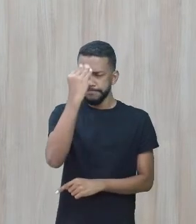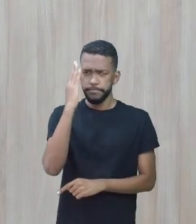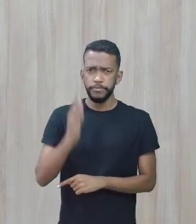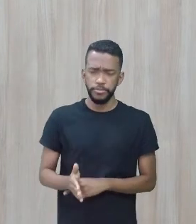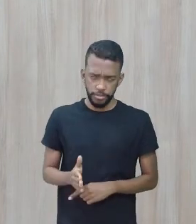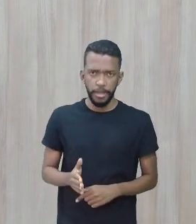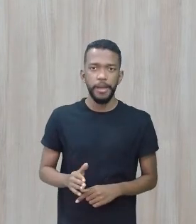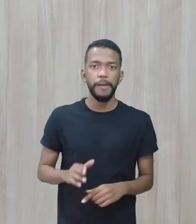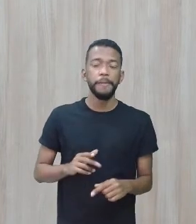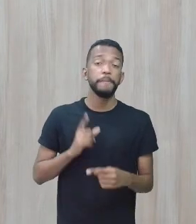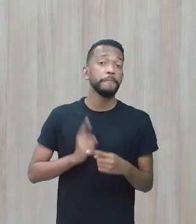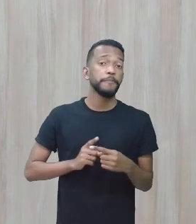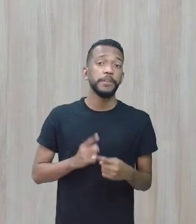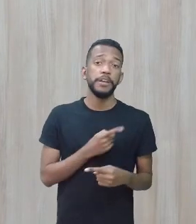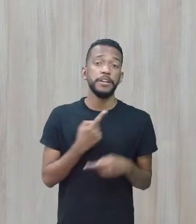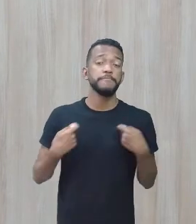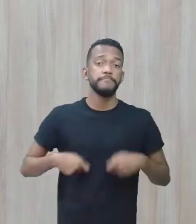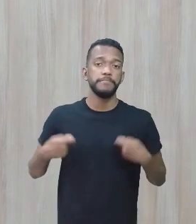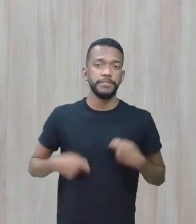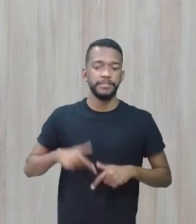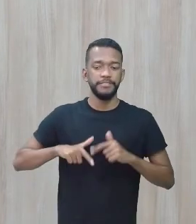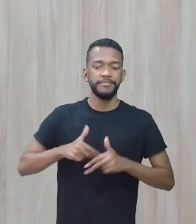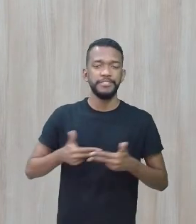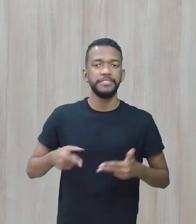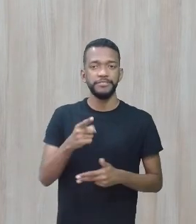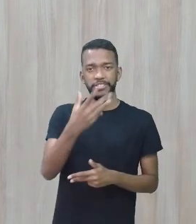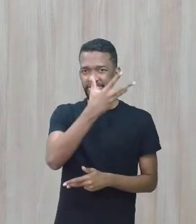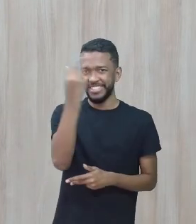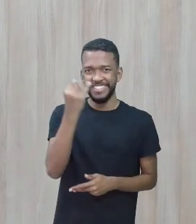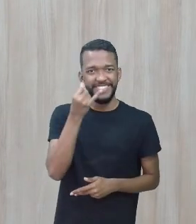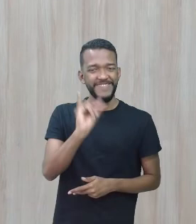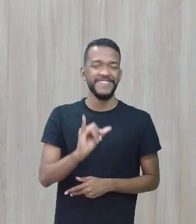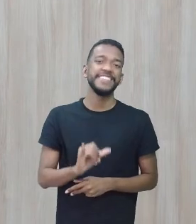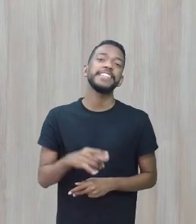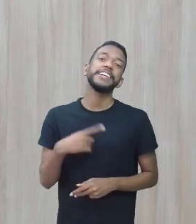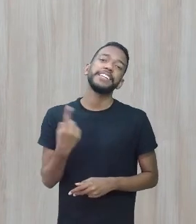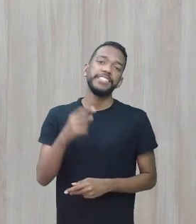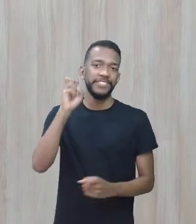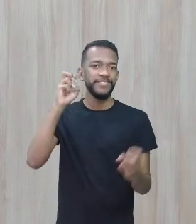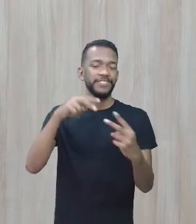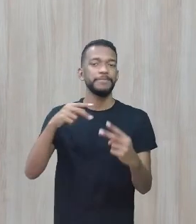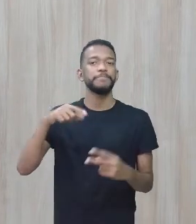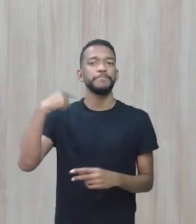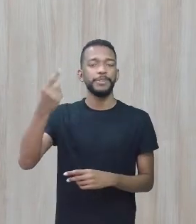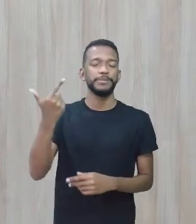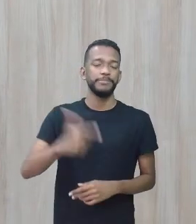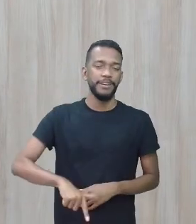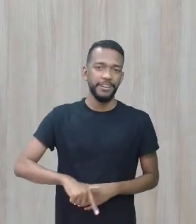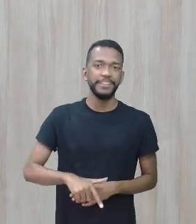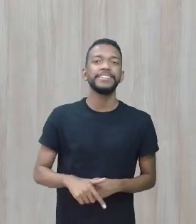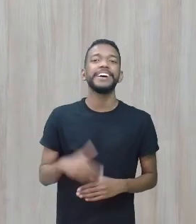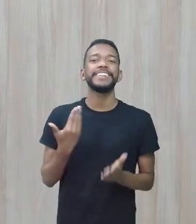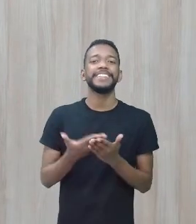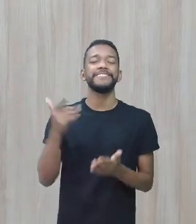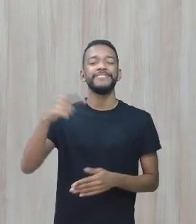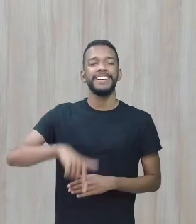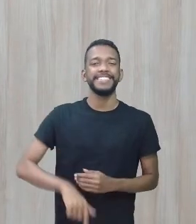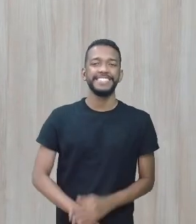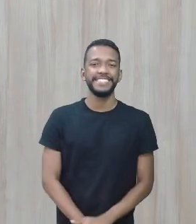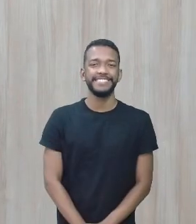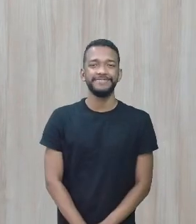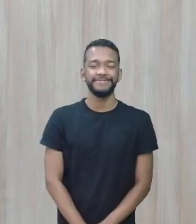tá? Porque aí quando a gente precisar da ferramenta, você não esquece mais. Então, a gente se vê na próxima aula, tá bom? Até mais, pessoal!